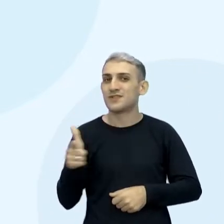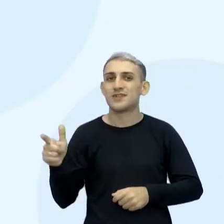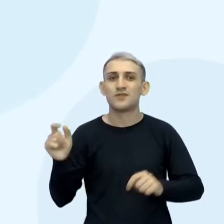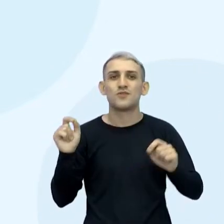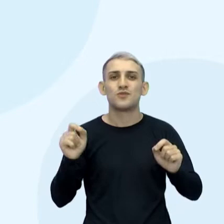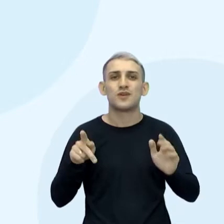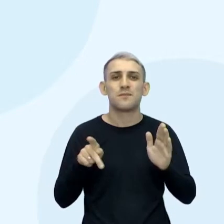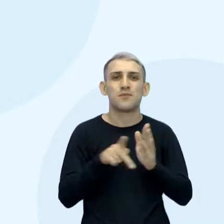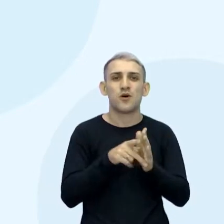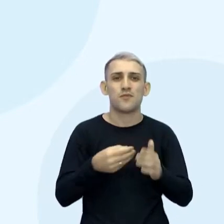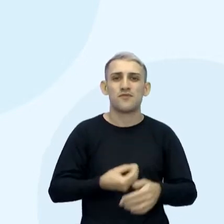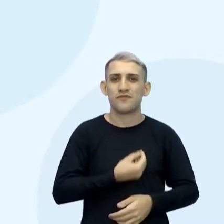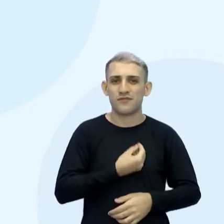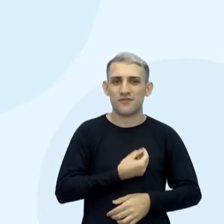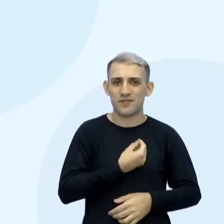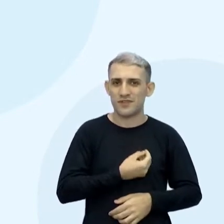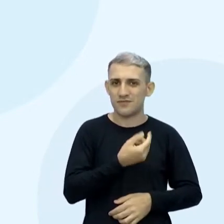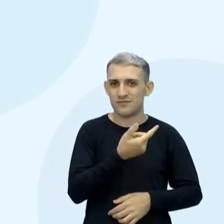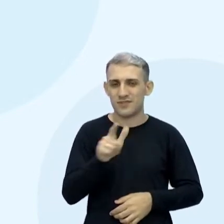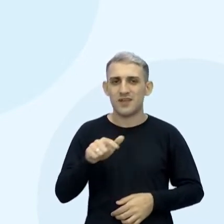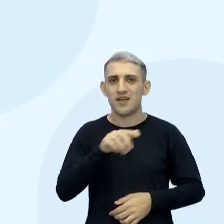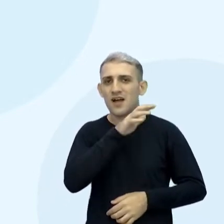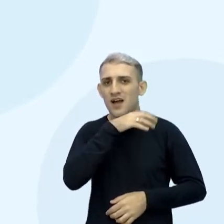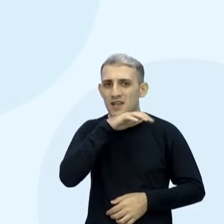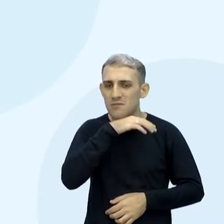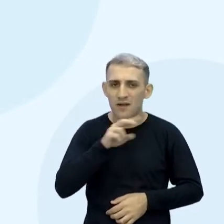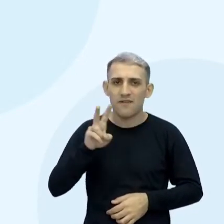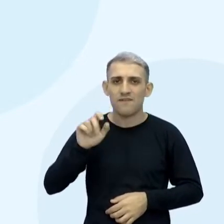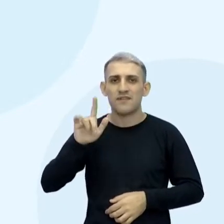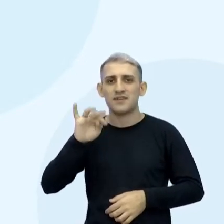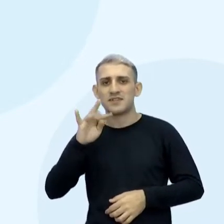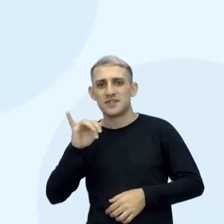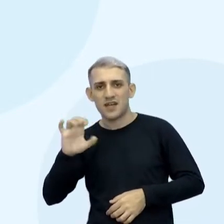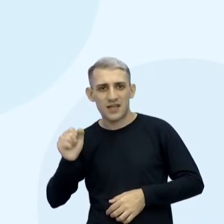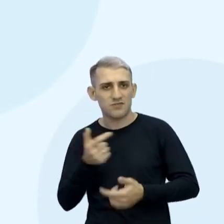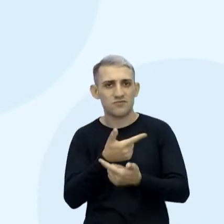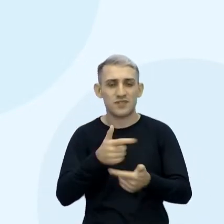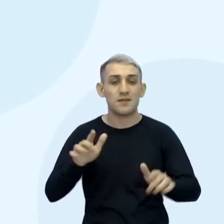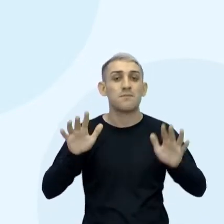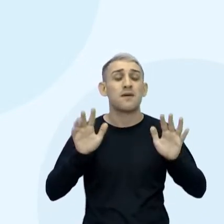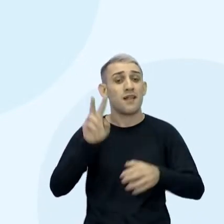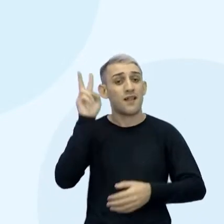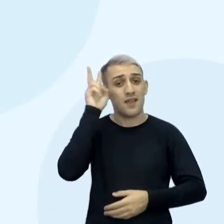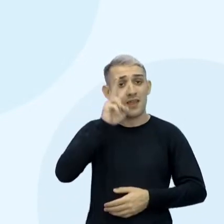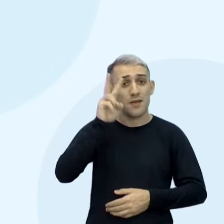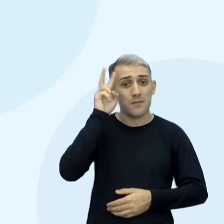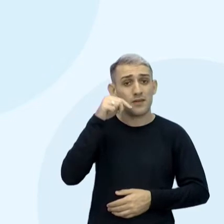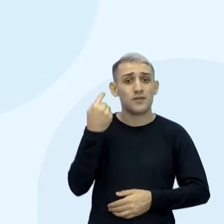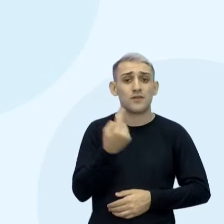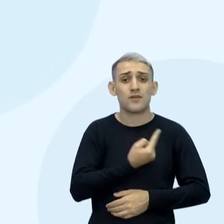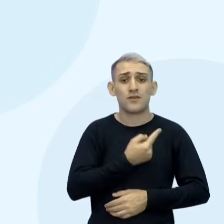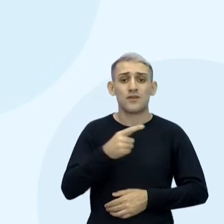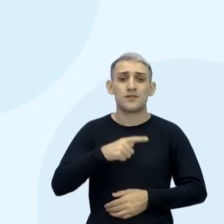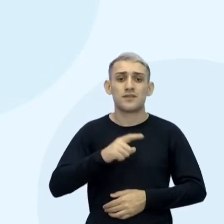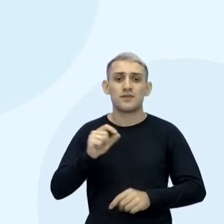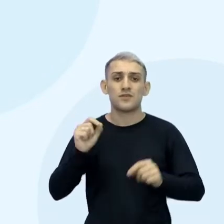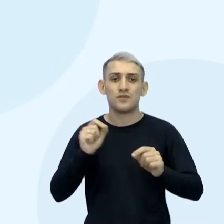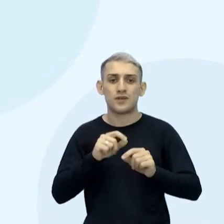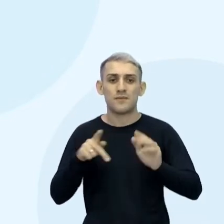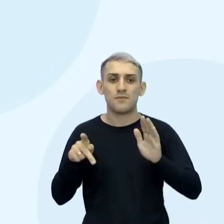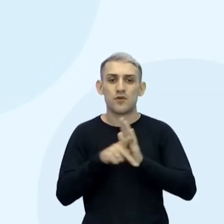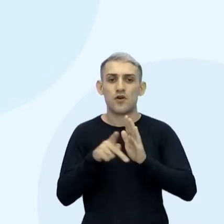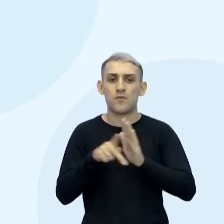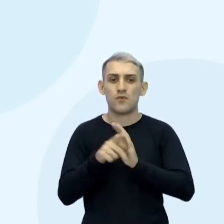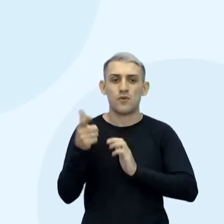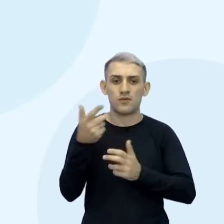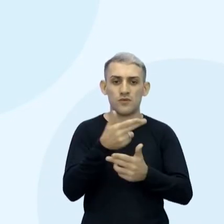nenhuma forma de vida complexa, animais ou vegetais. Mas lembre-se que nós temos quem? Os extremófilos já estudados por